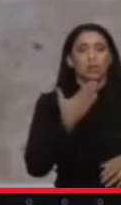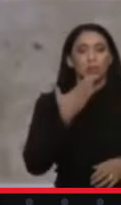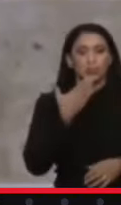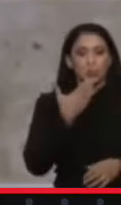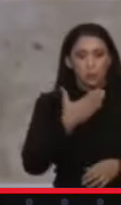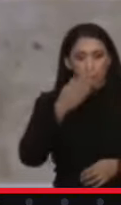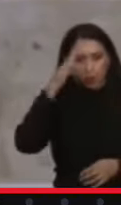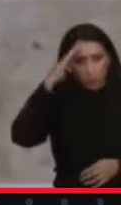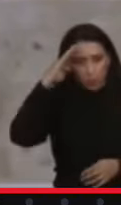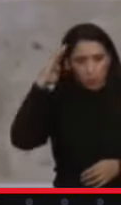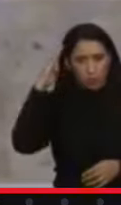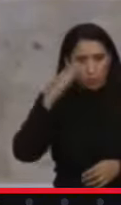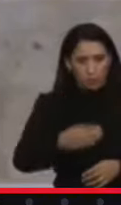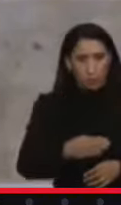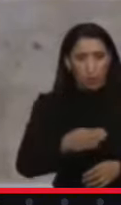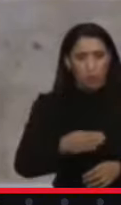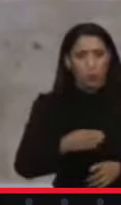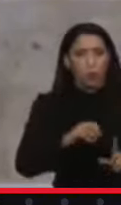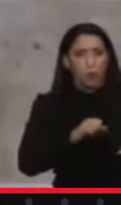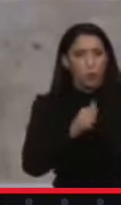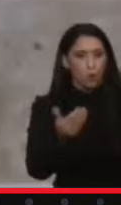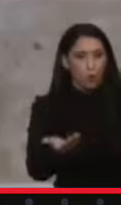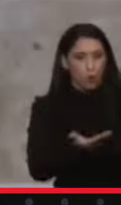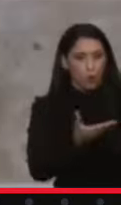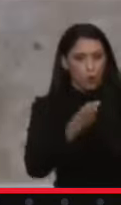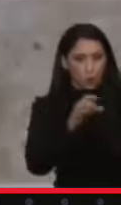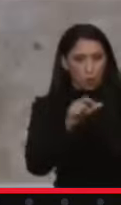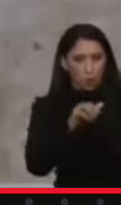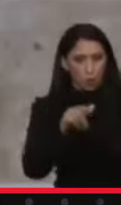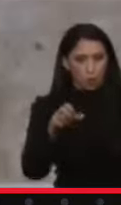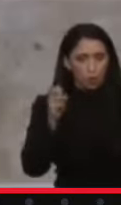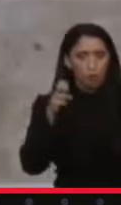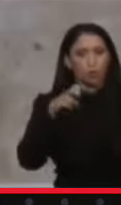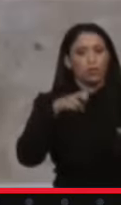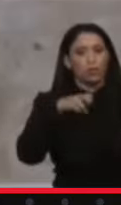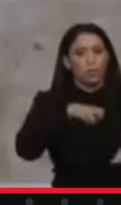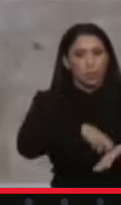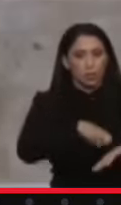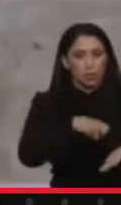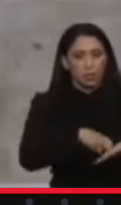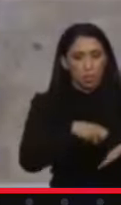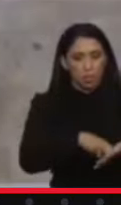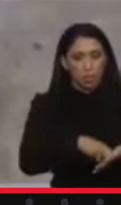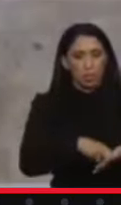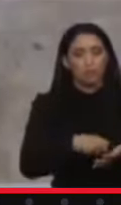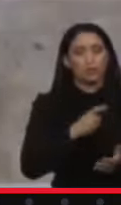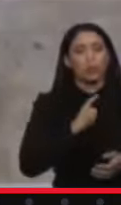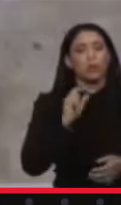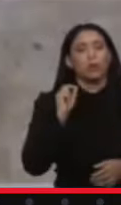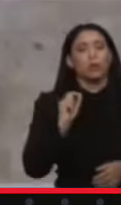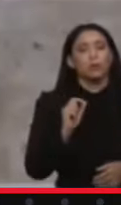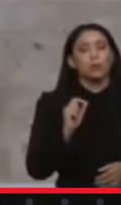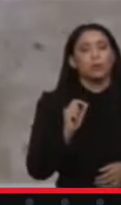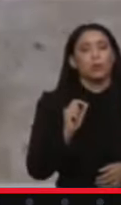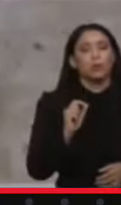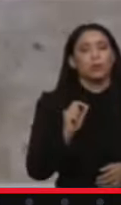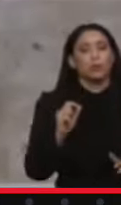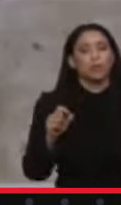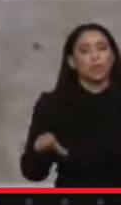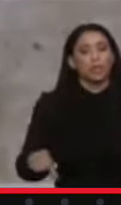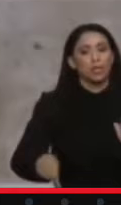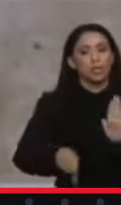condenar o réu Fernando Afonso Collor de Mello pela prática